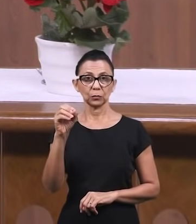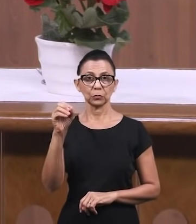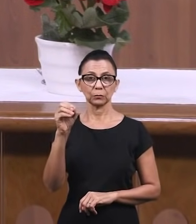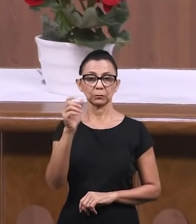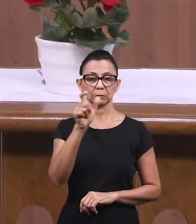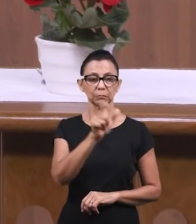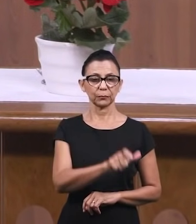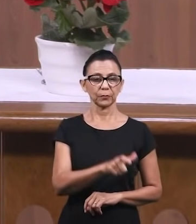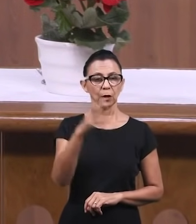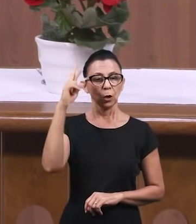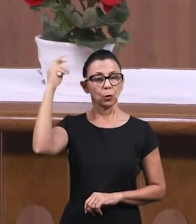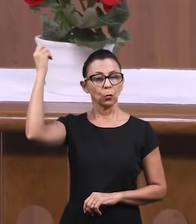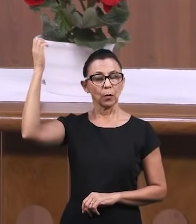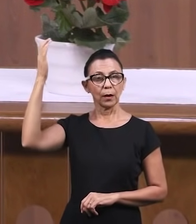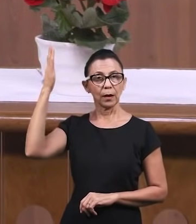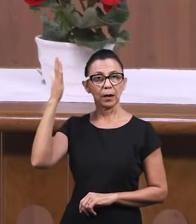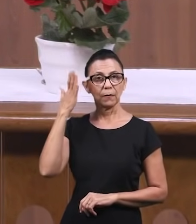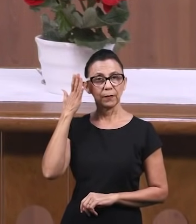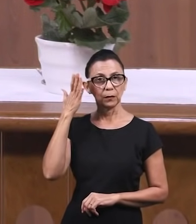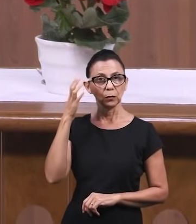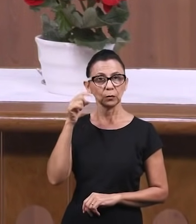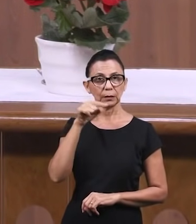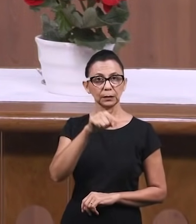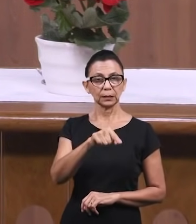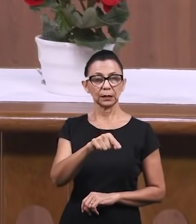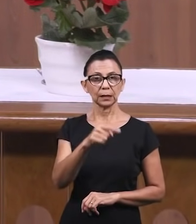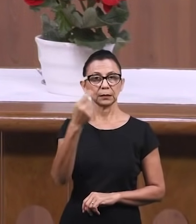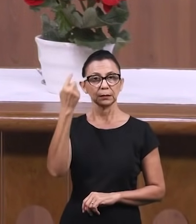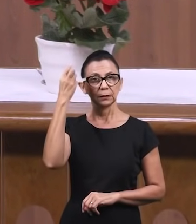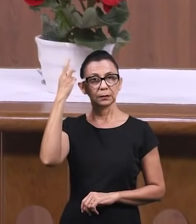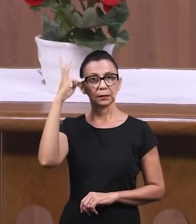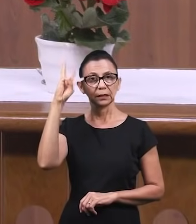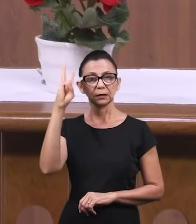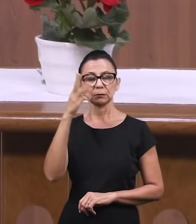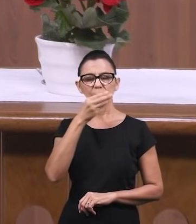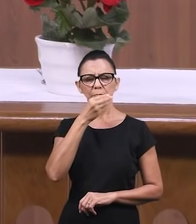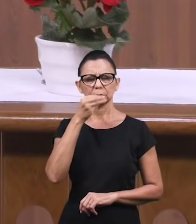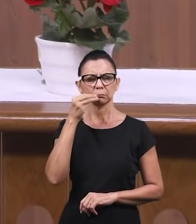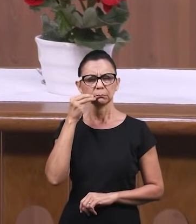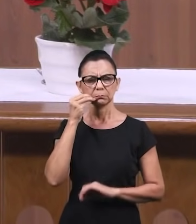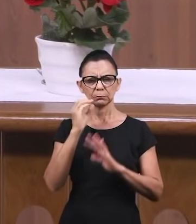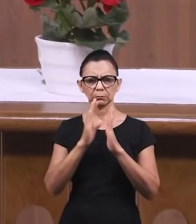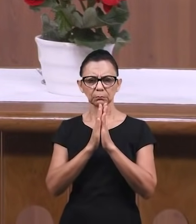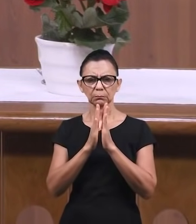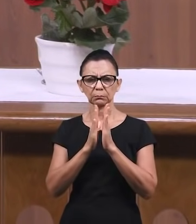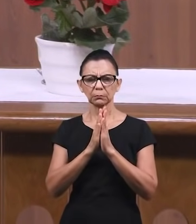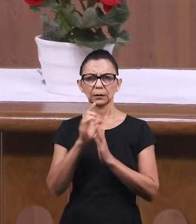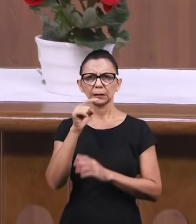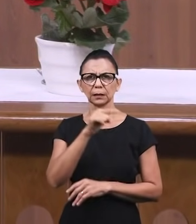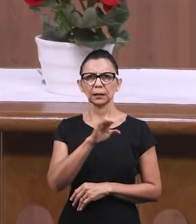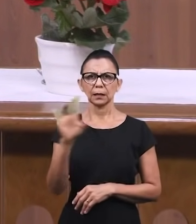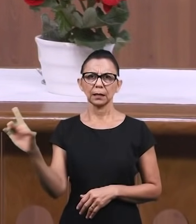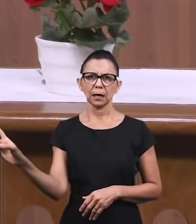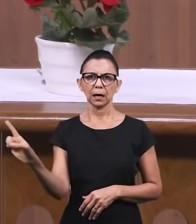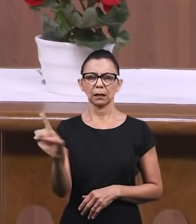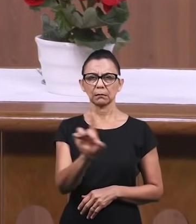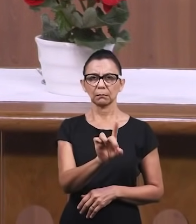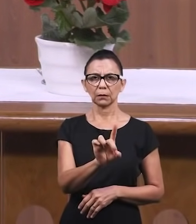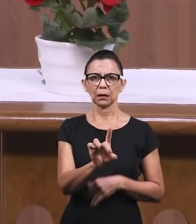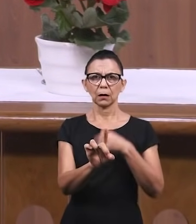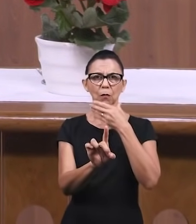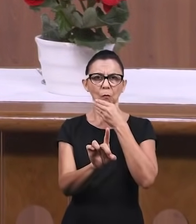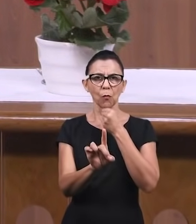oração e em jejum, naqueles 3 dias, que entraria ali onde ele estava orando,